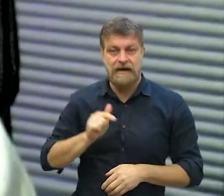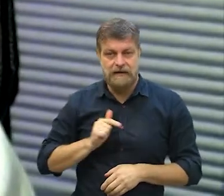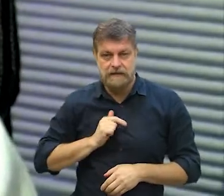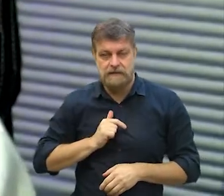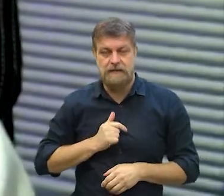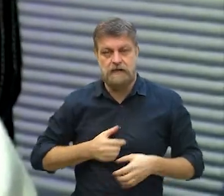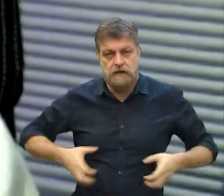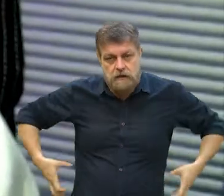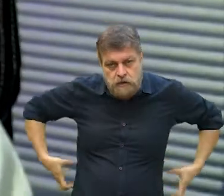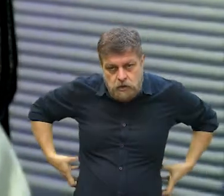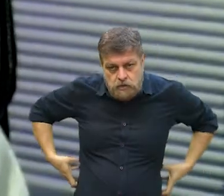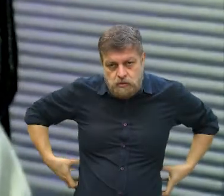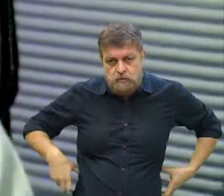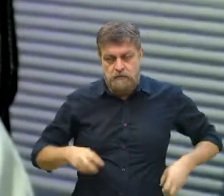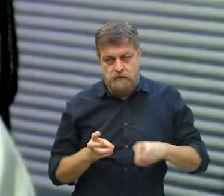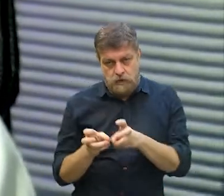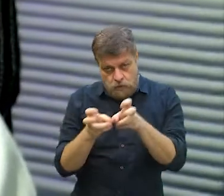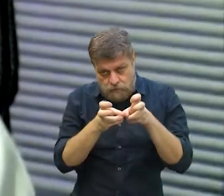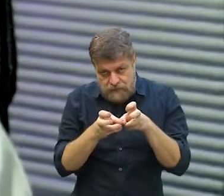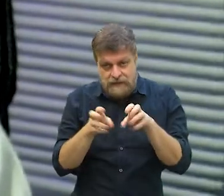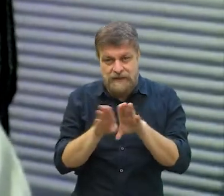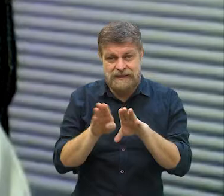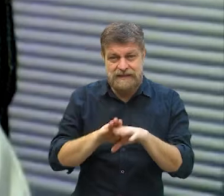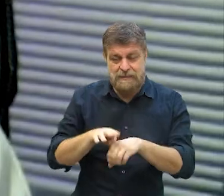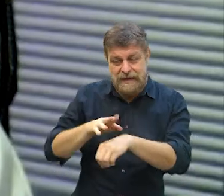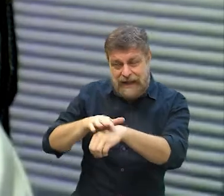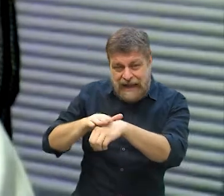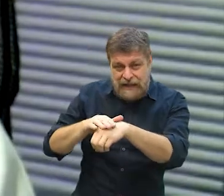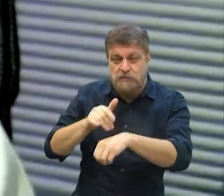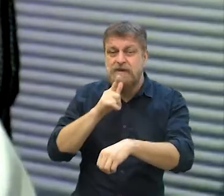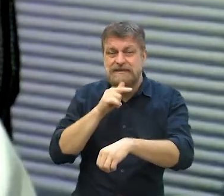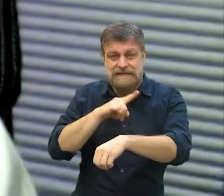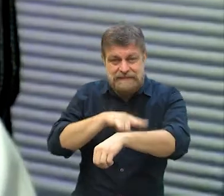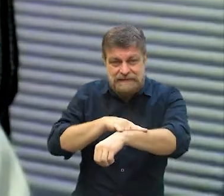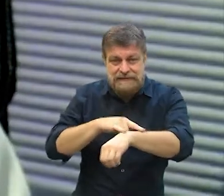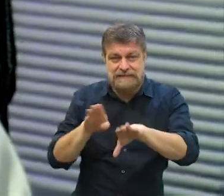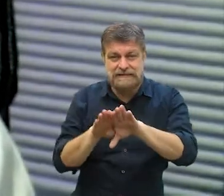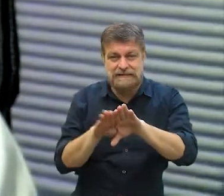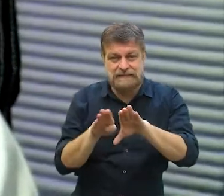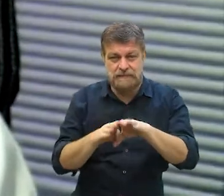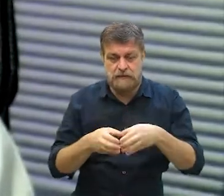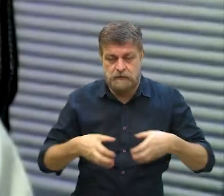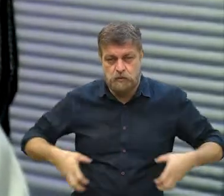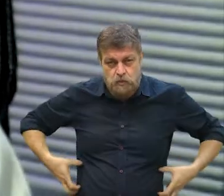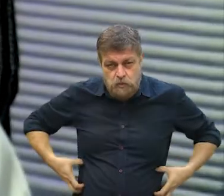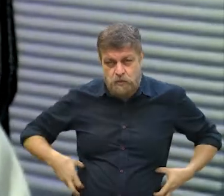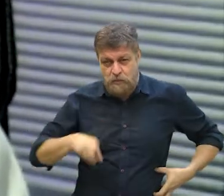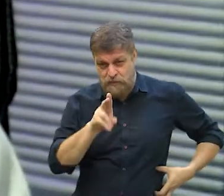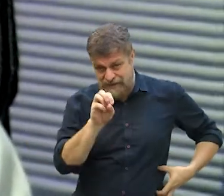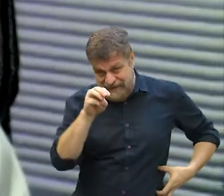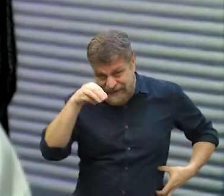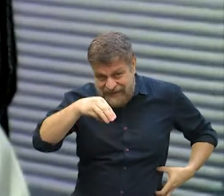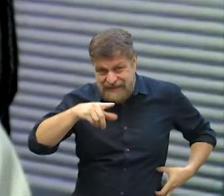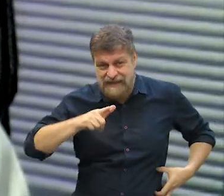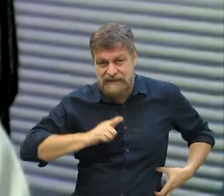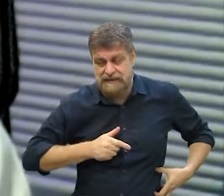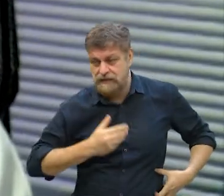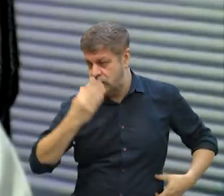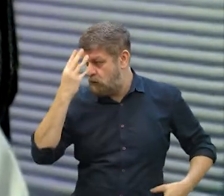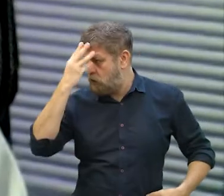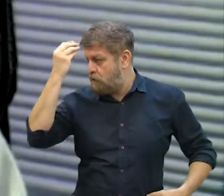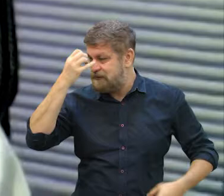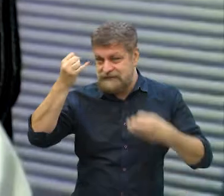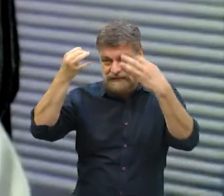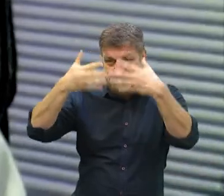também tem os tumores de rim da bexiga, as infecções urinárias e os cálculos renais. né? Nós estávamos conversando um pouquinho antes do começo aqui, o Marcelo